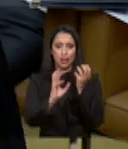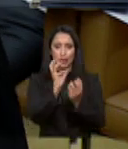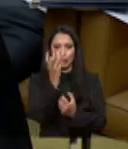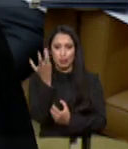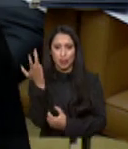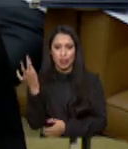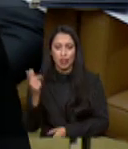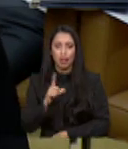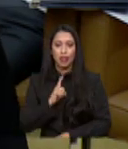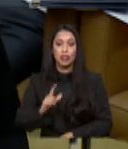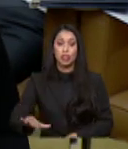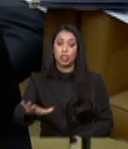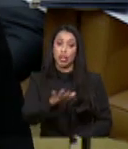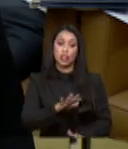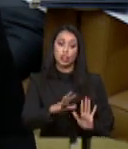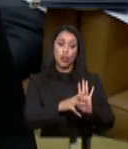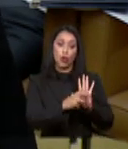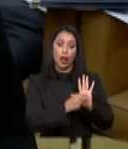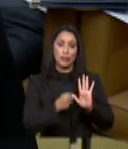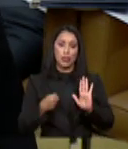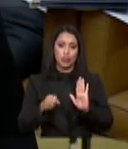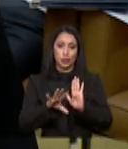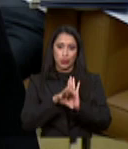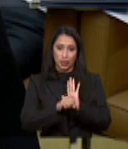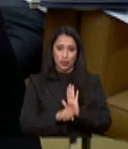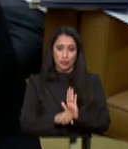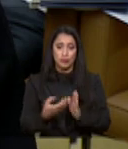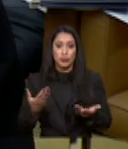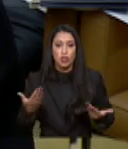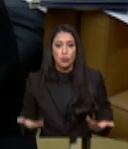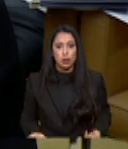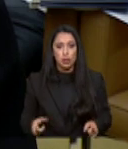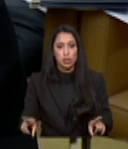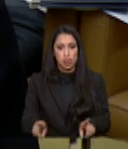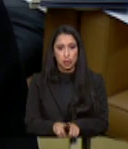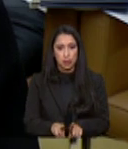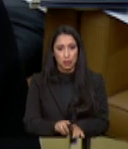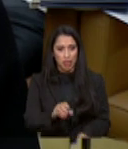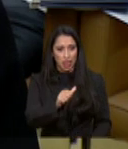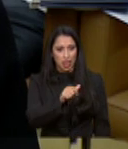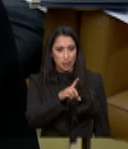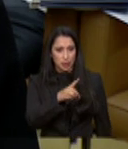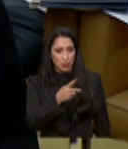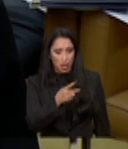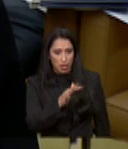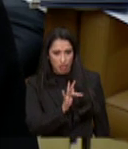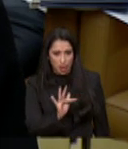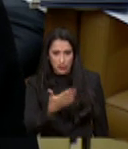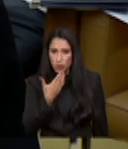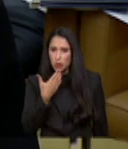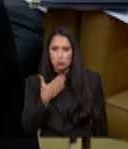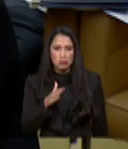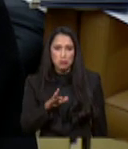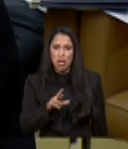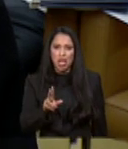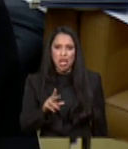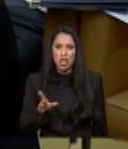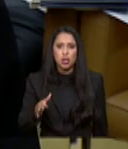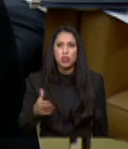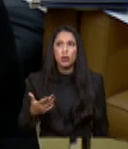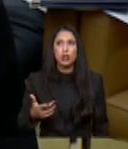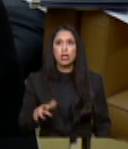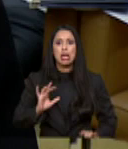região amazônica. Gostaria de salientar também, Excelências, que nesta arguição não se pede nenhum tipo de